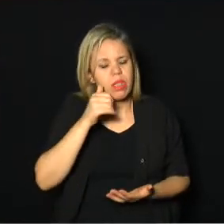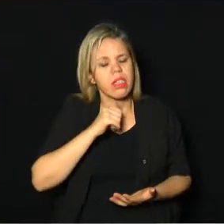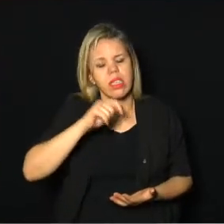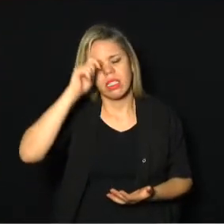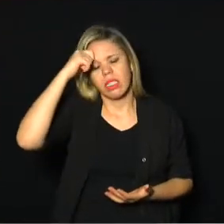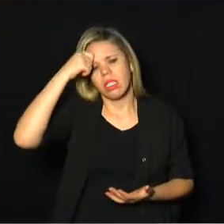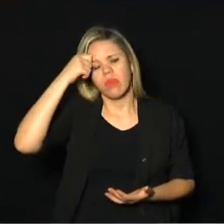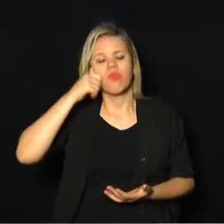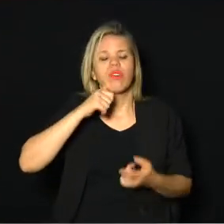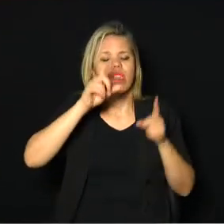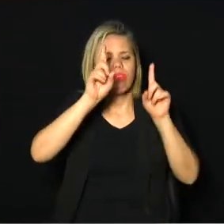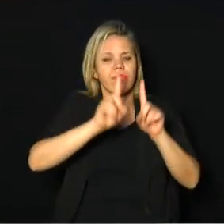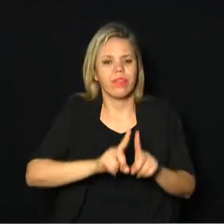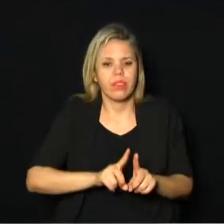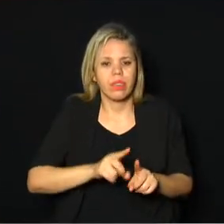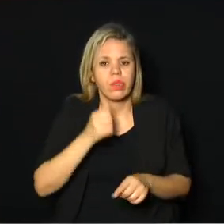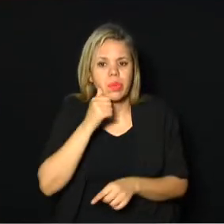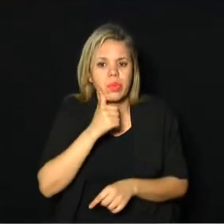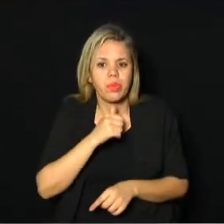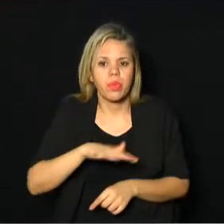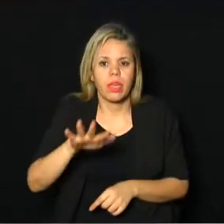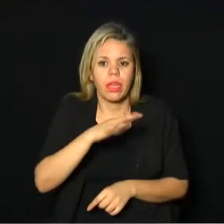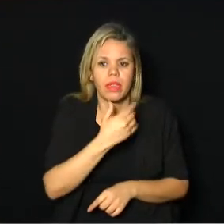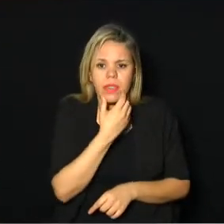com deficiência,